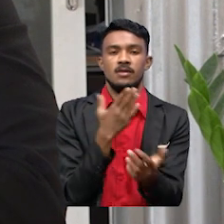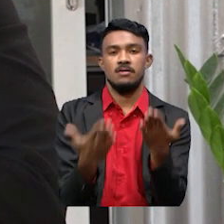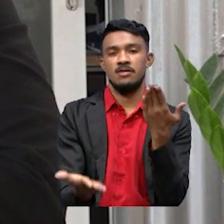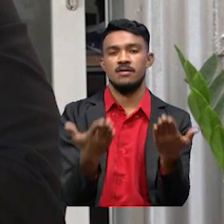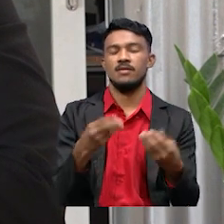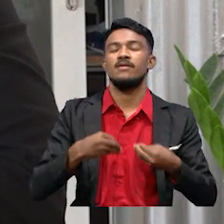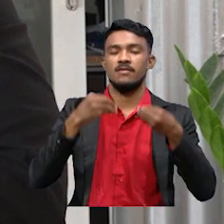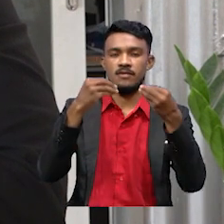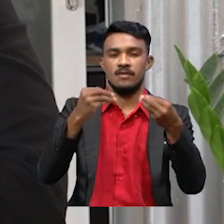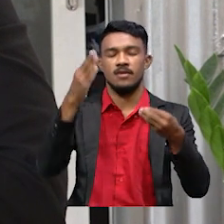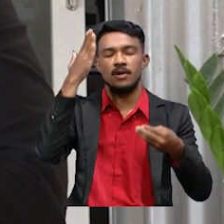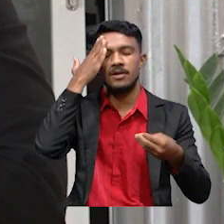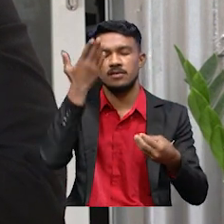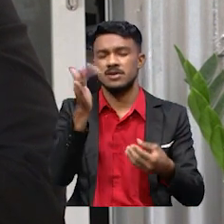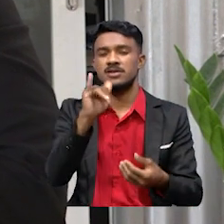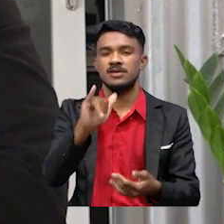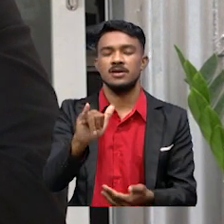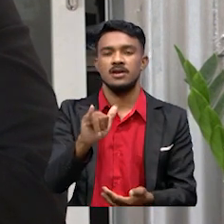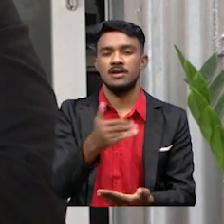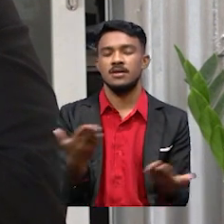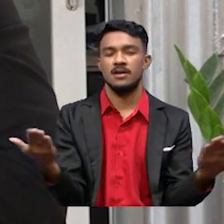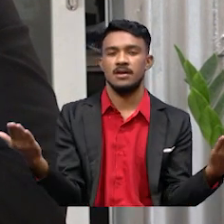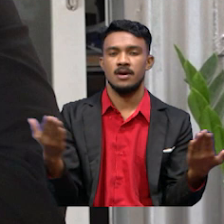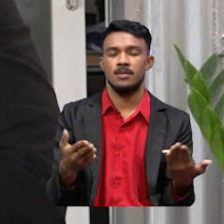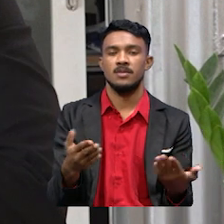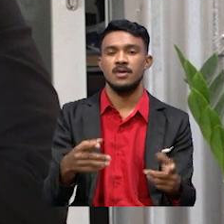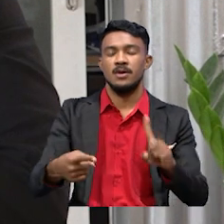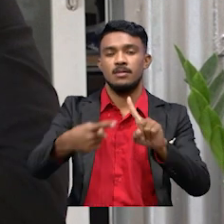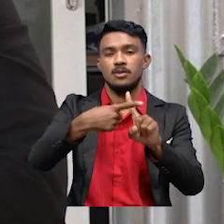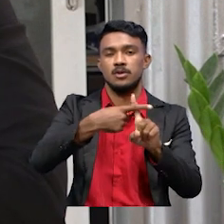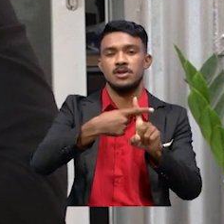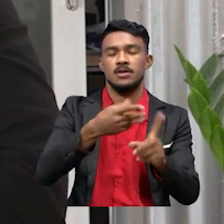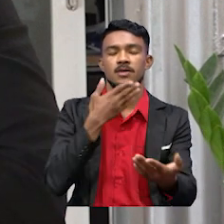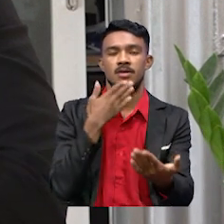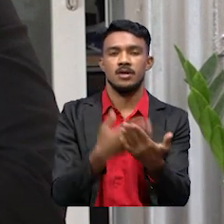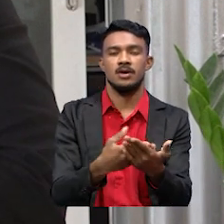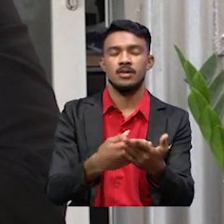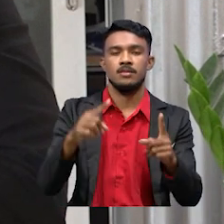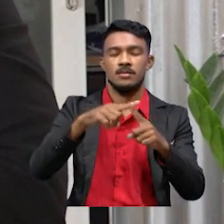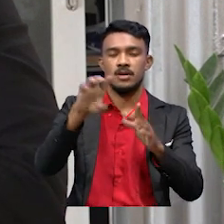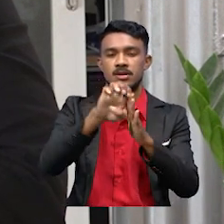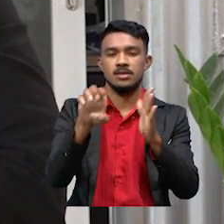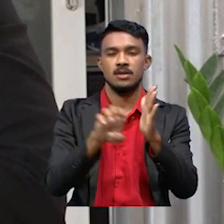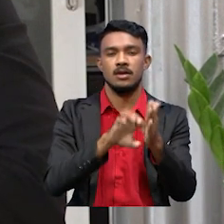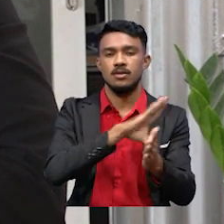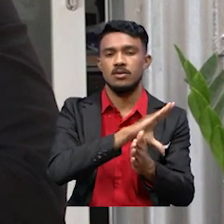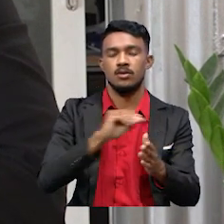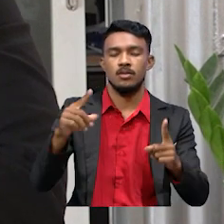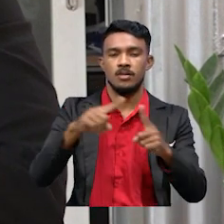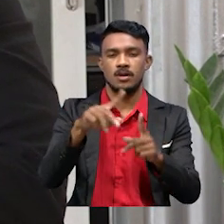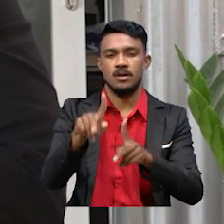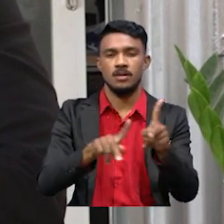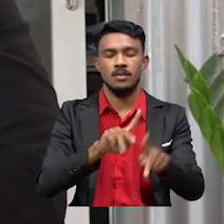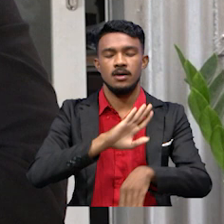ideia sira, hanu in sira, nebe positivo, ba estado no ba povo ira ne e ita lali ka hanoi